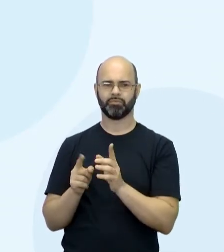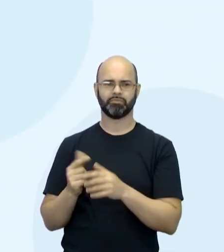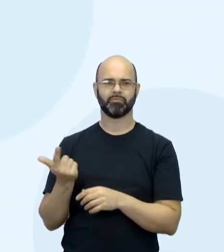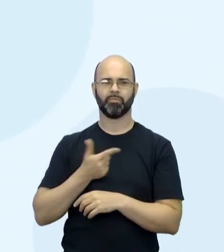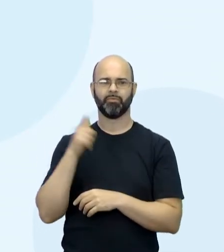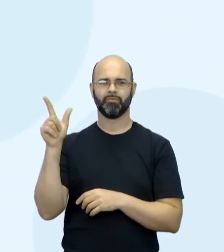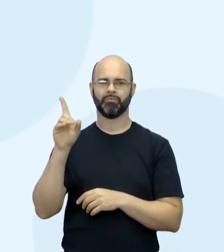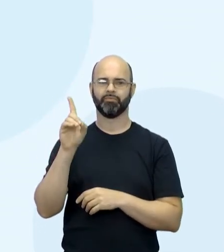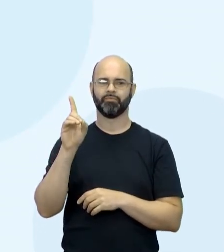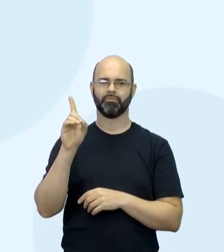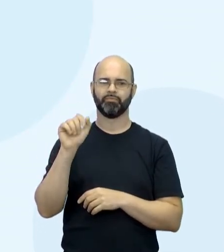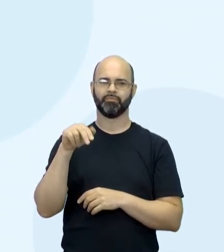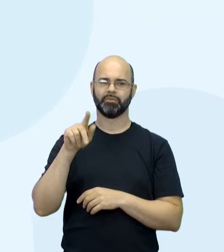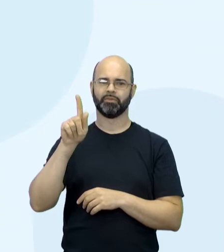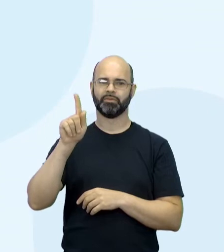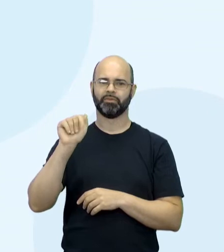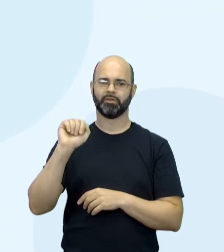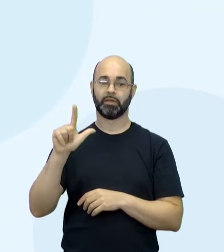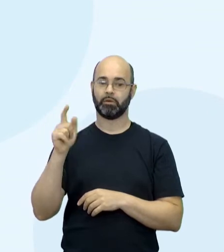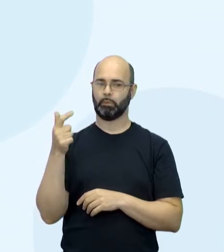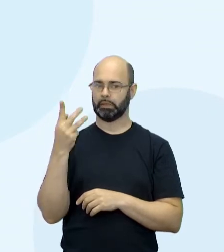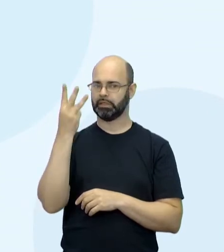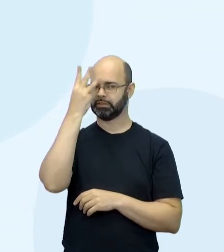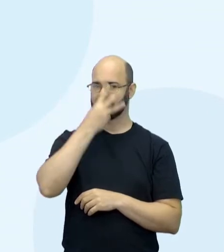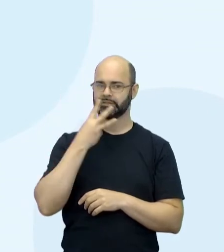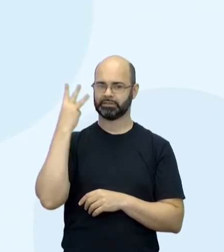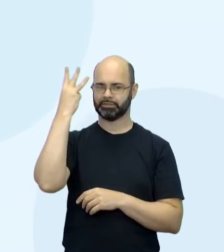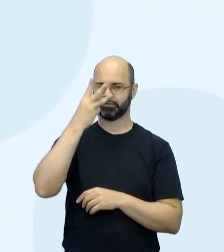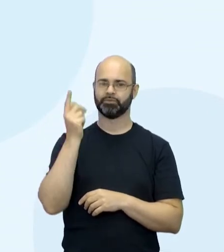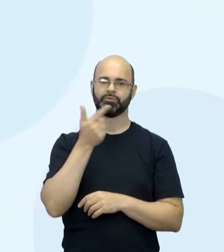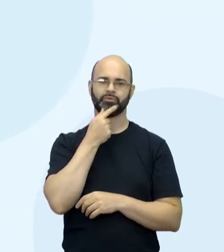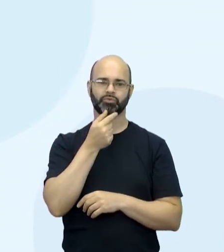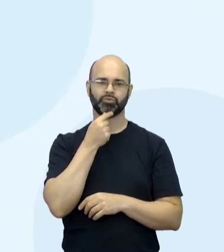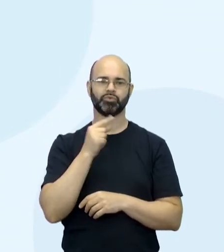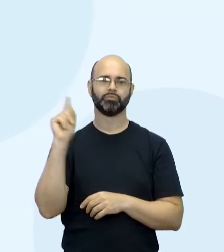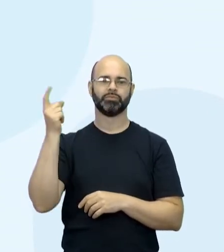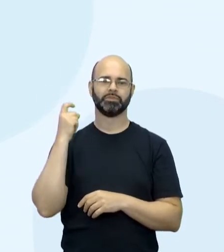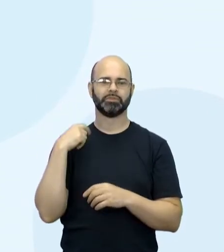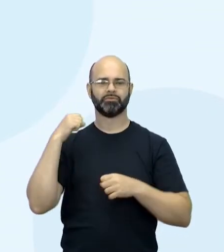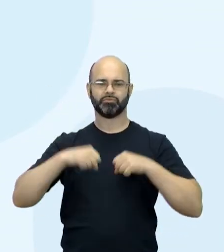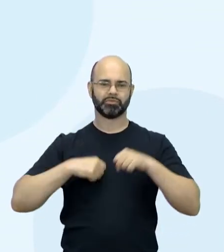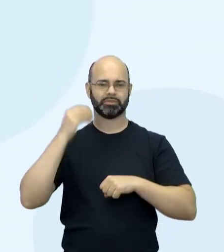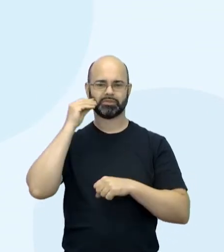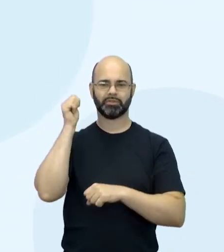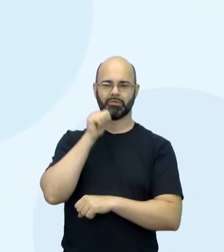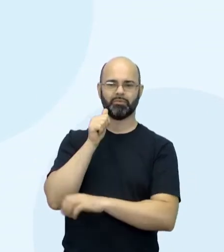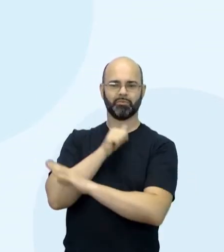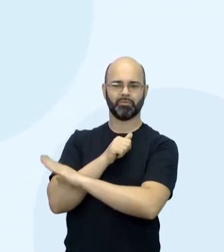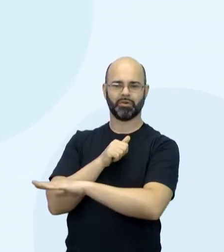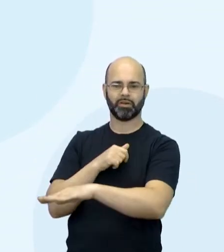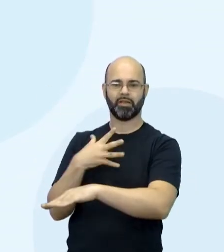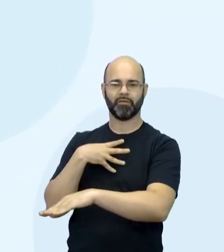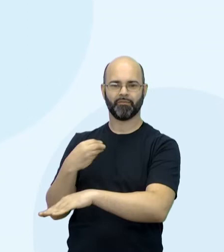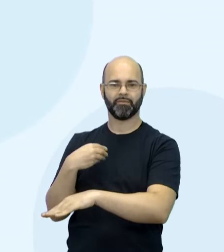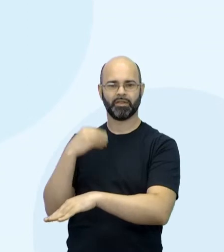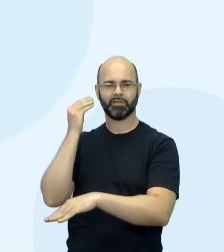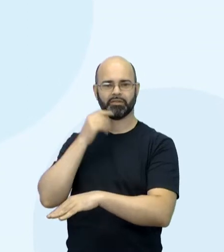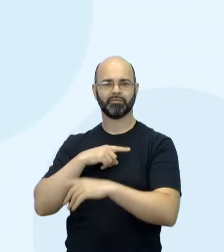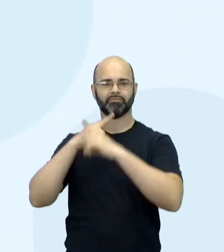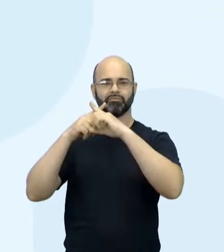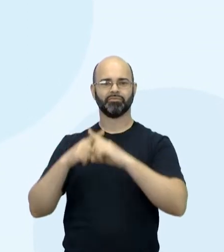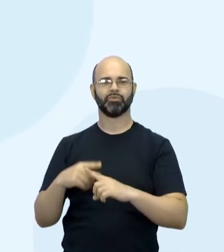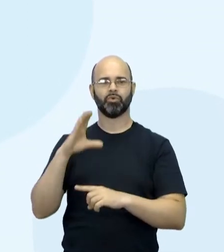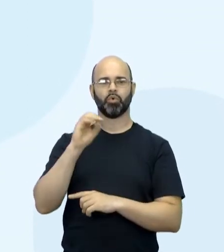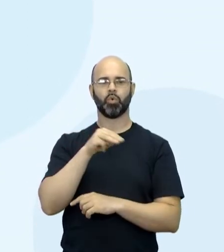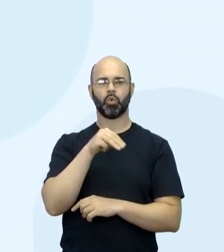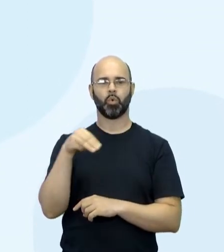Olha, já tem 2 horas e 41, quase 3 horas. Um ex-lutador treina suas filhas para competirem nos jogos da Commonwealth e ganharem